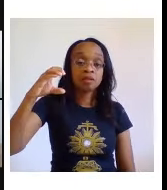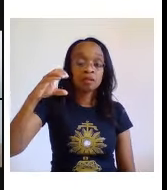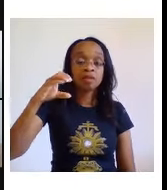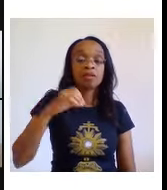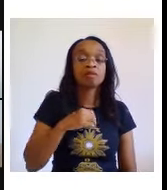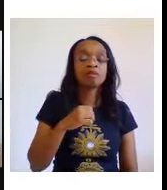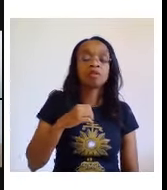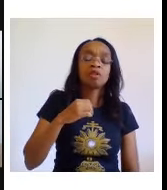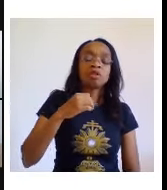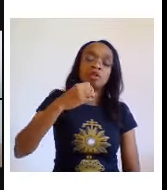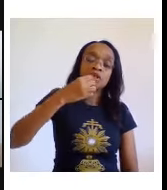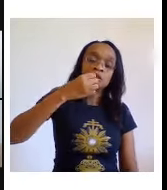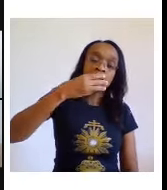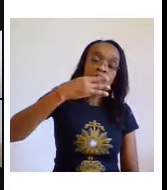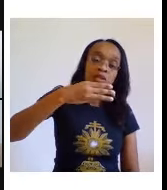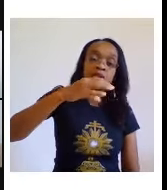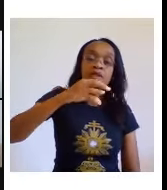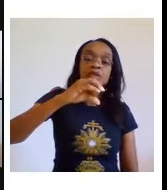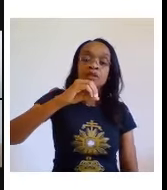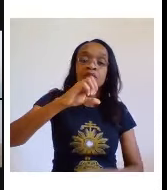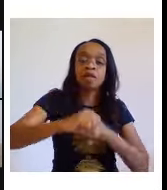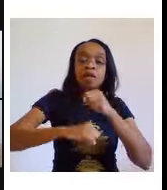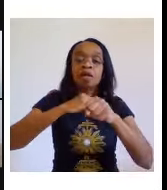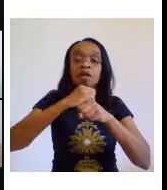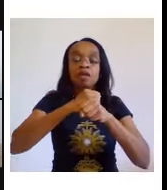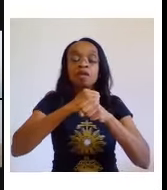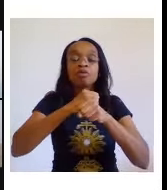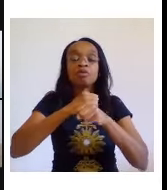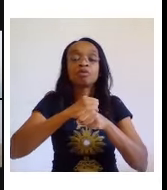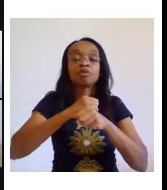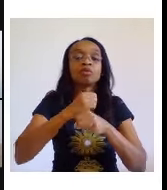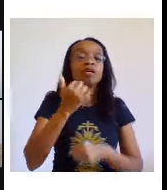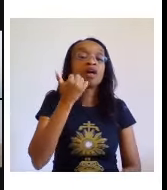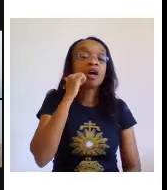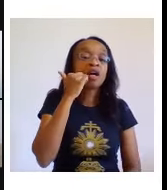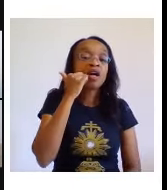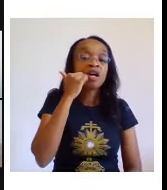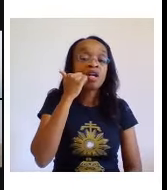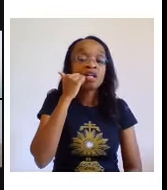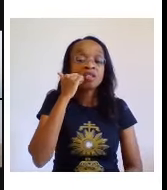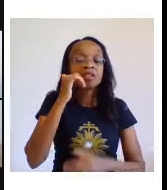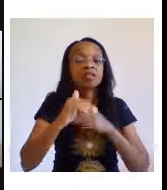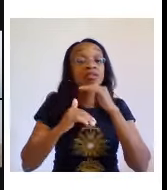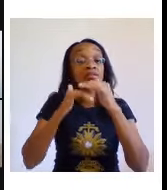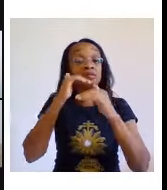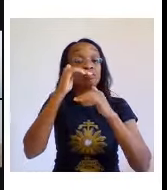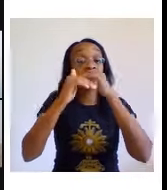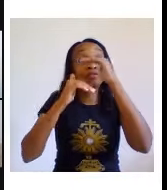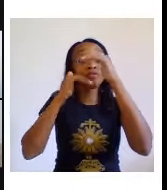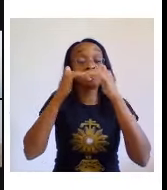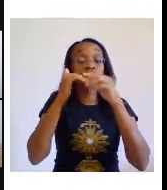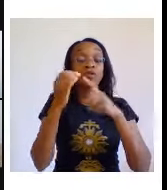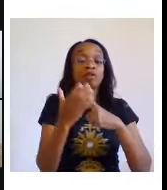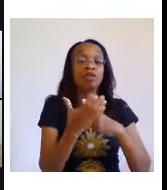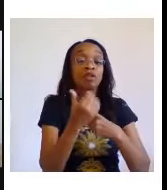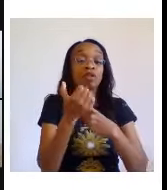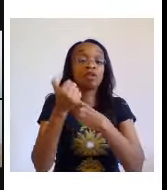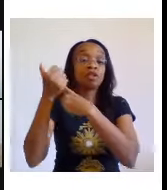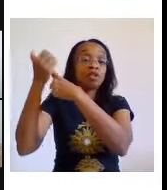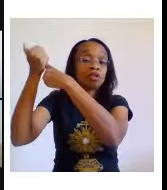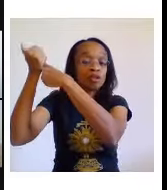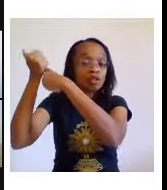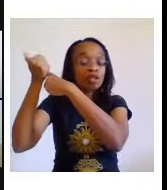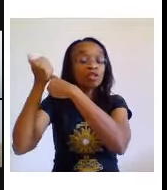foi, a ciência foi evoluindo, né? A questão da tecnologia permitiu o acesso